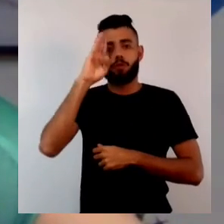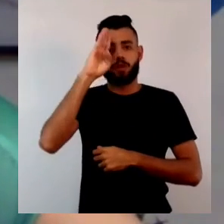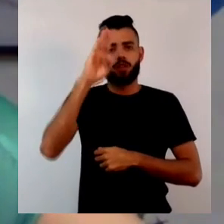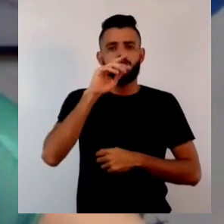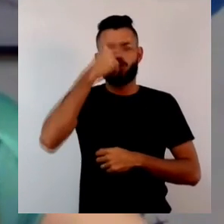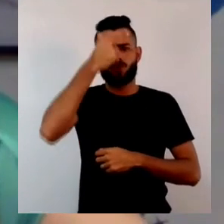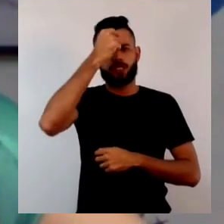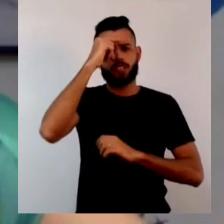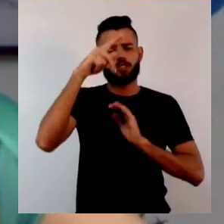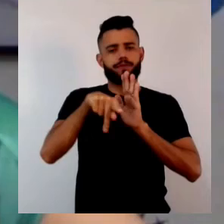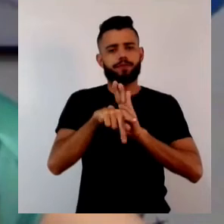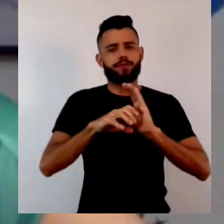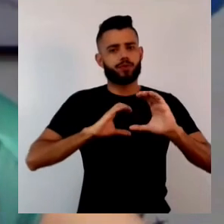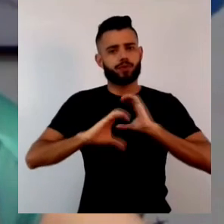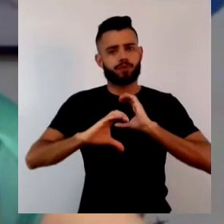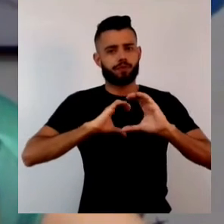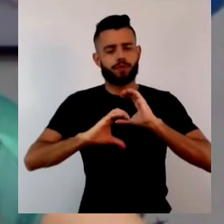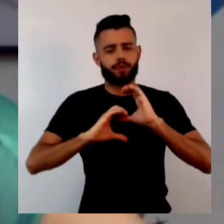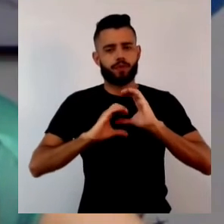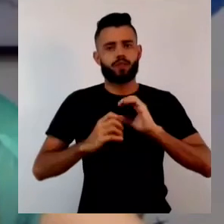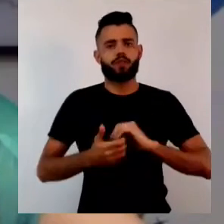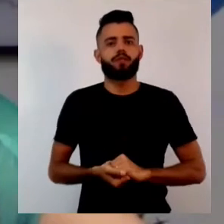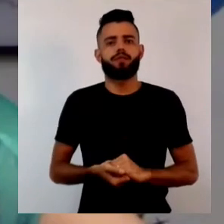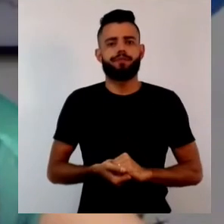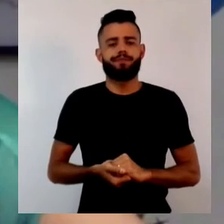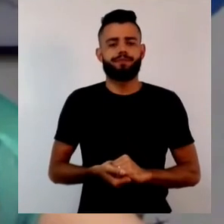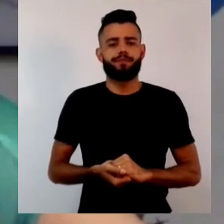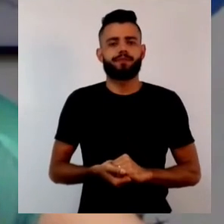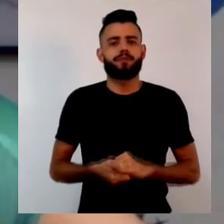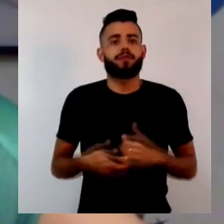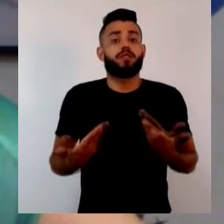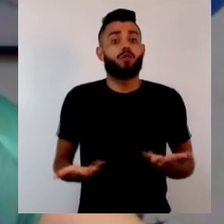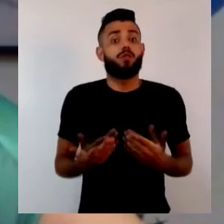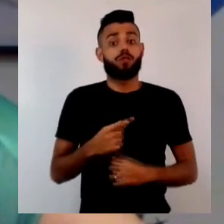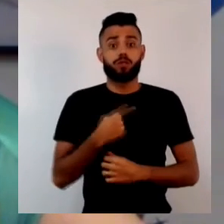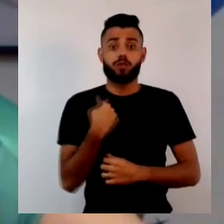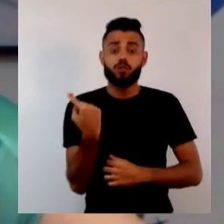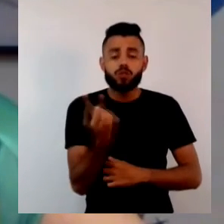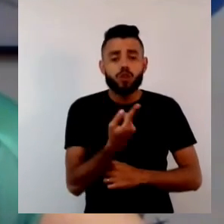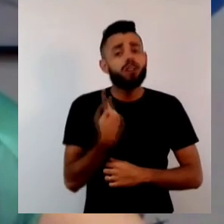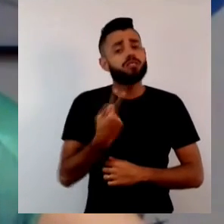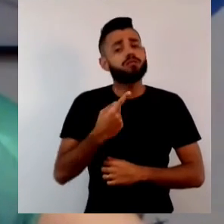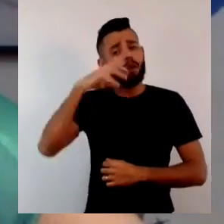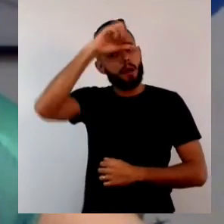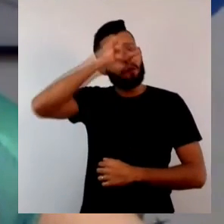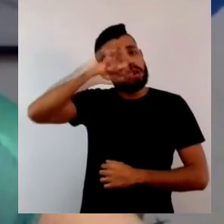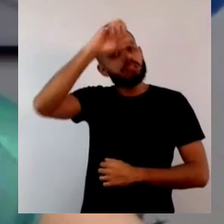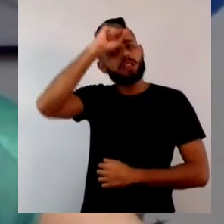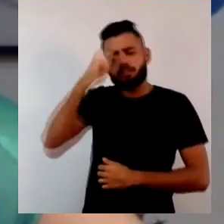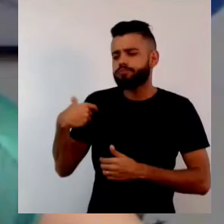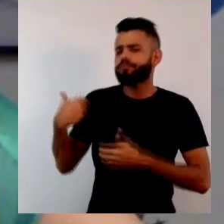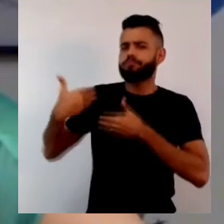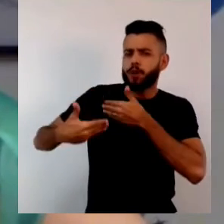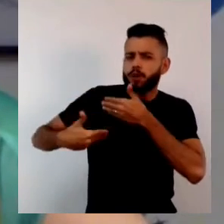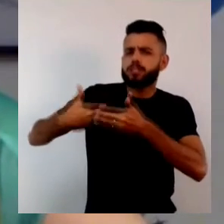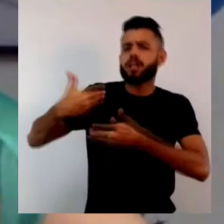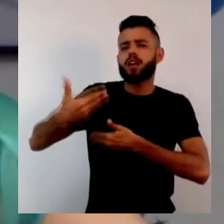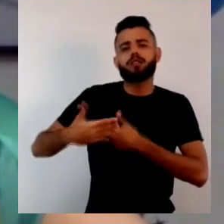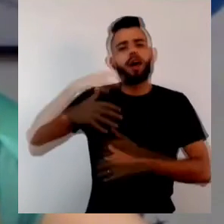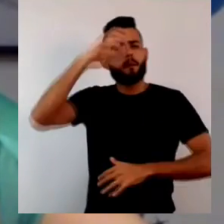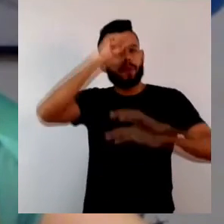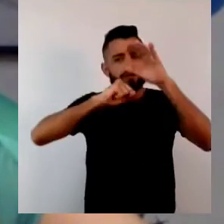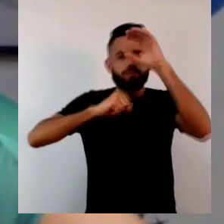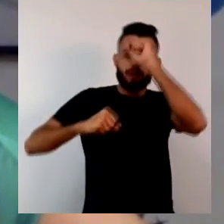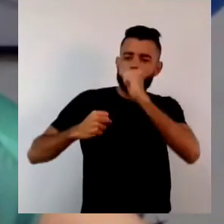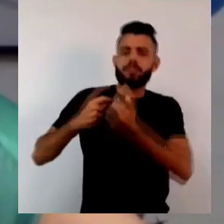não só, para aprender mesmo, é um processo de aprendizado constante. Mas